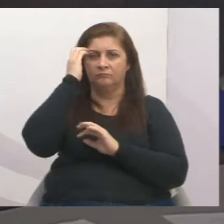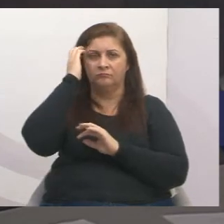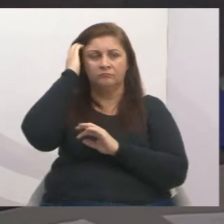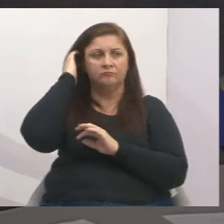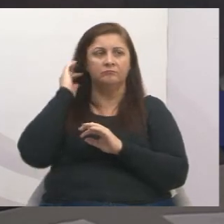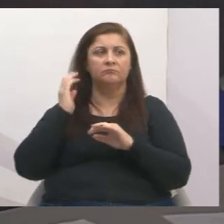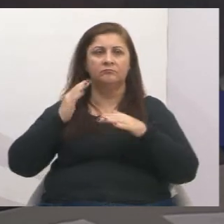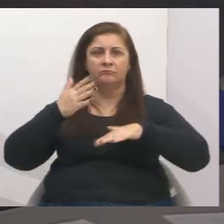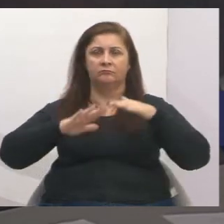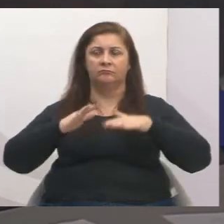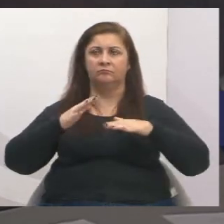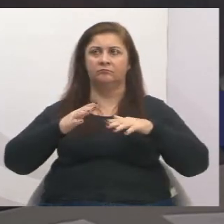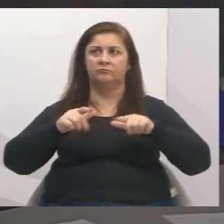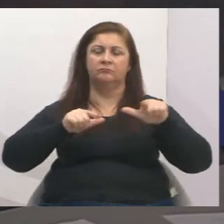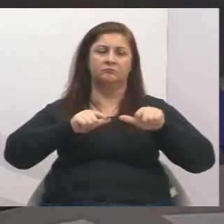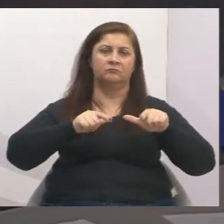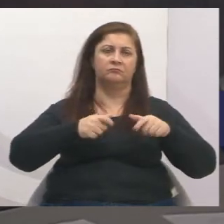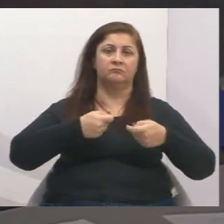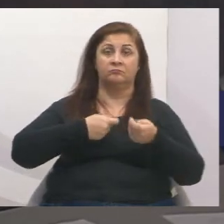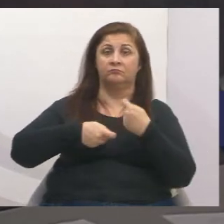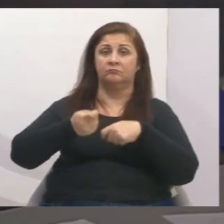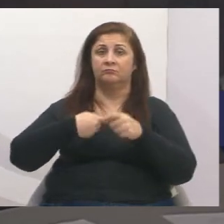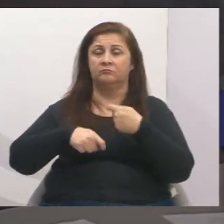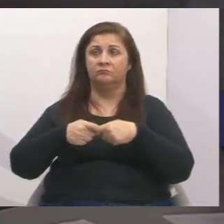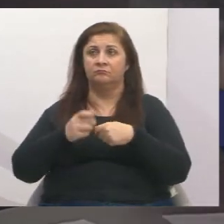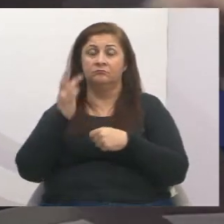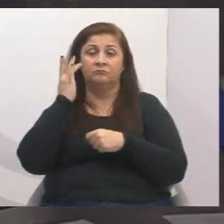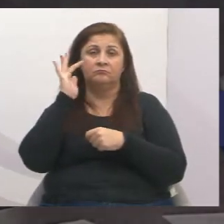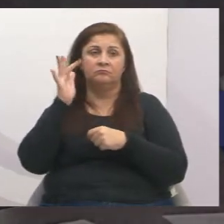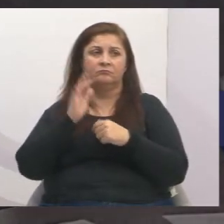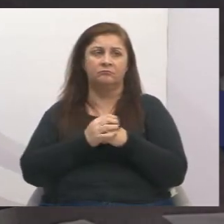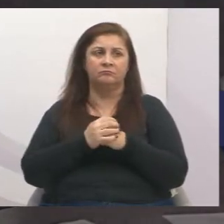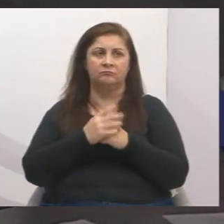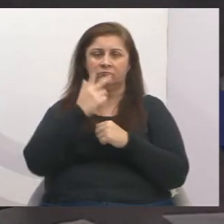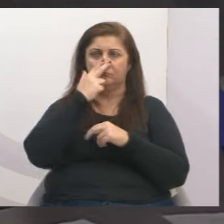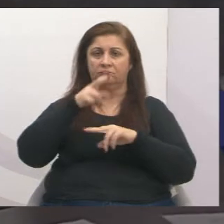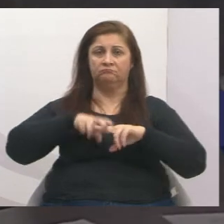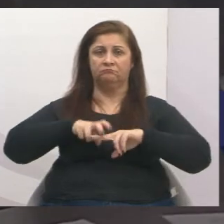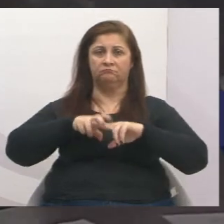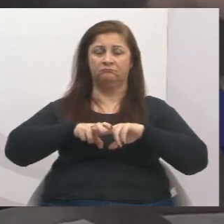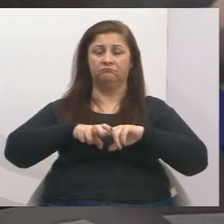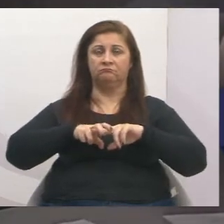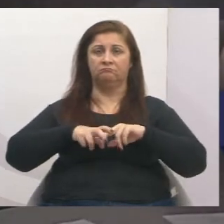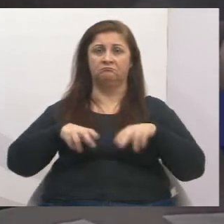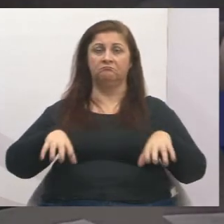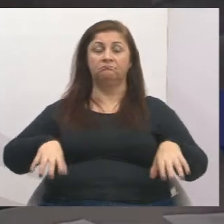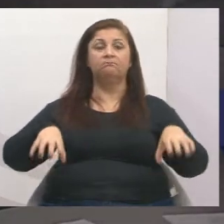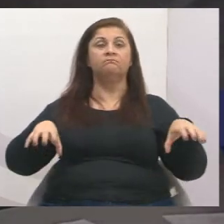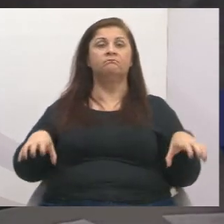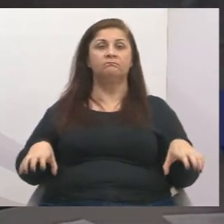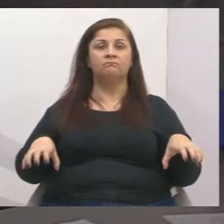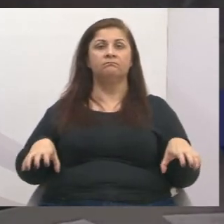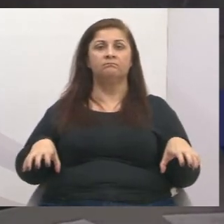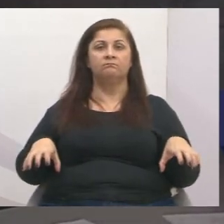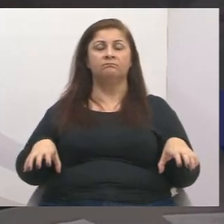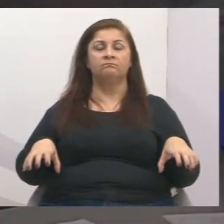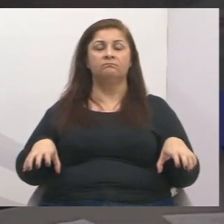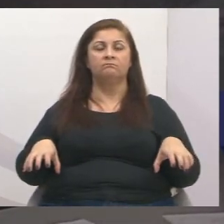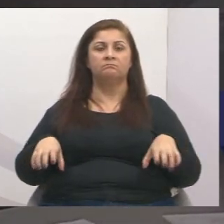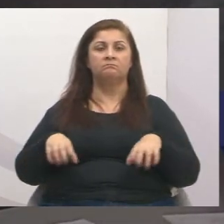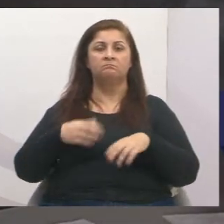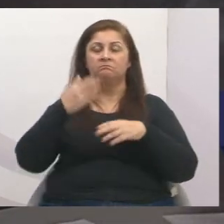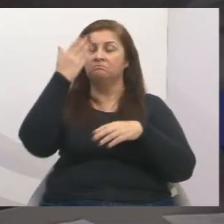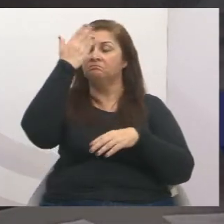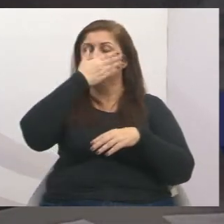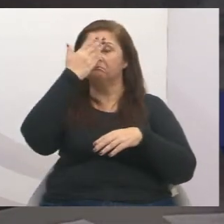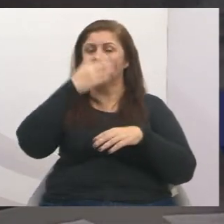está num cargo administrativo, a gente parece que senta num pedestal e a gente não escuta